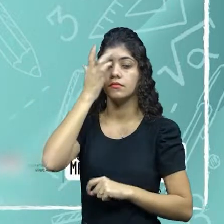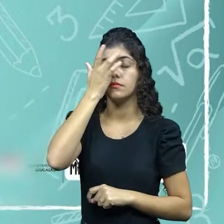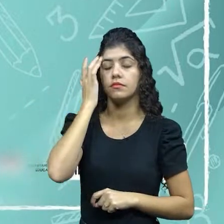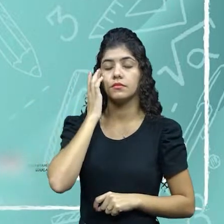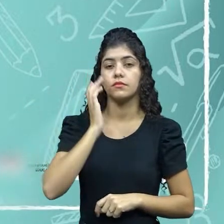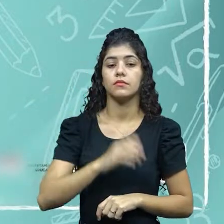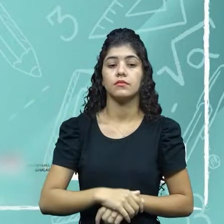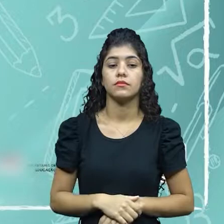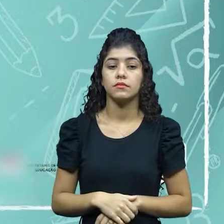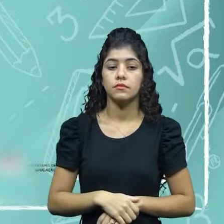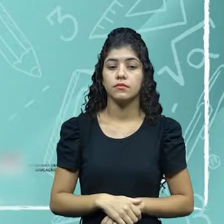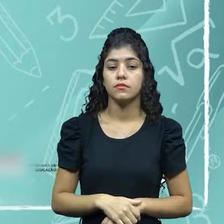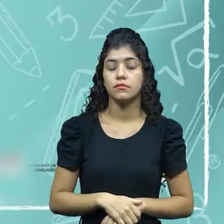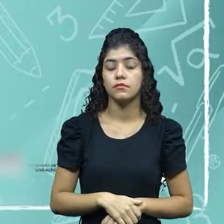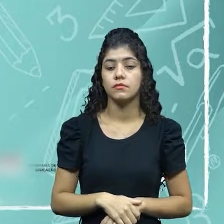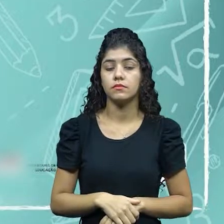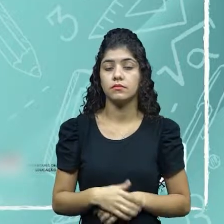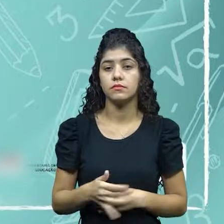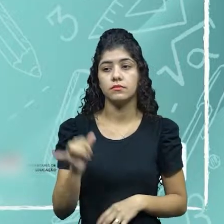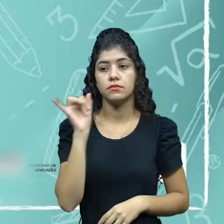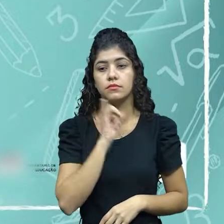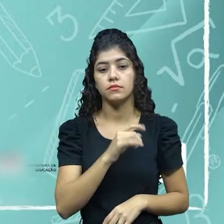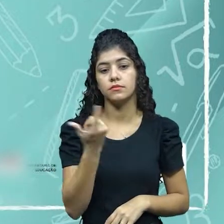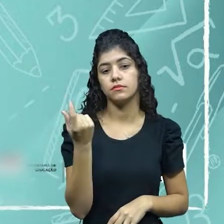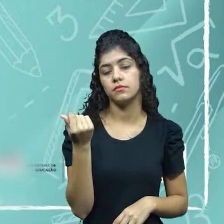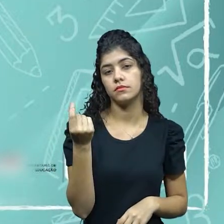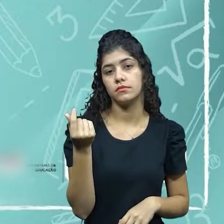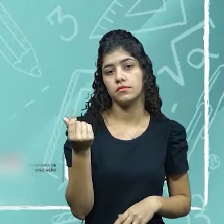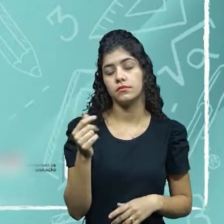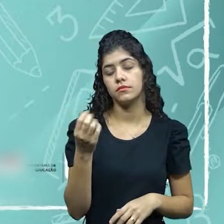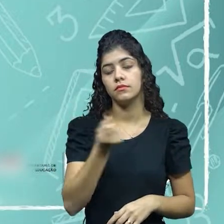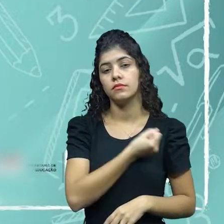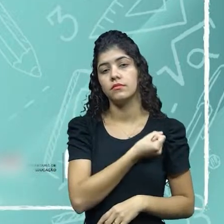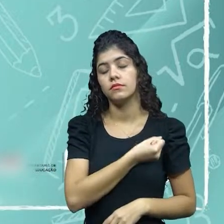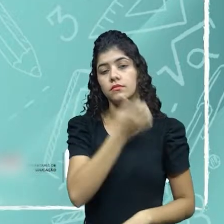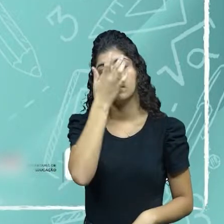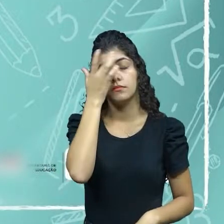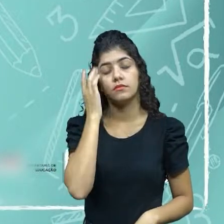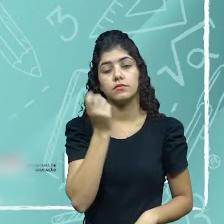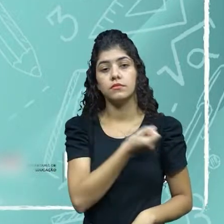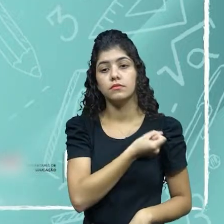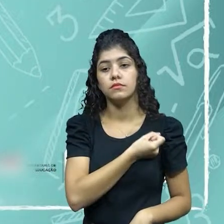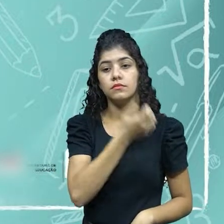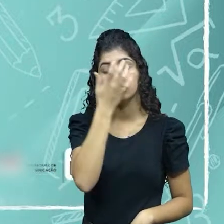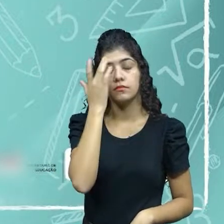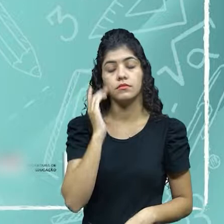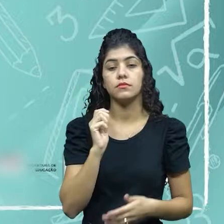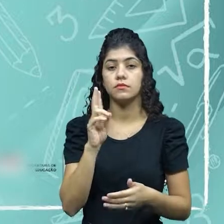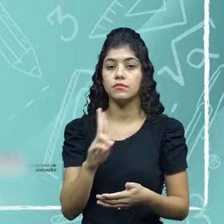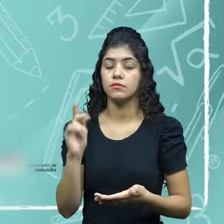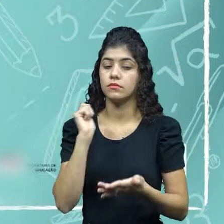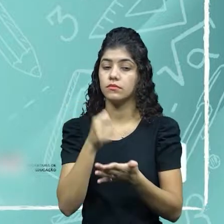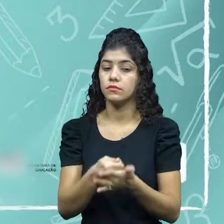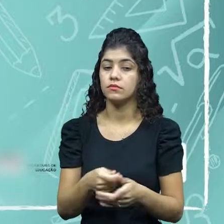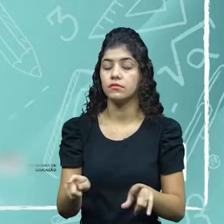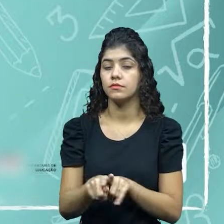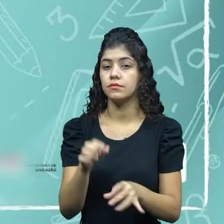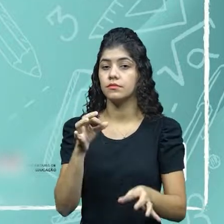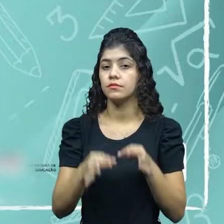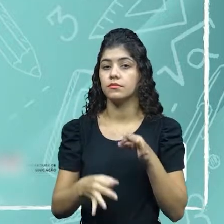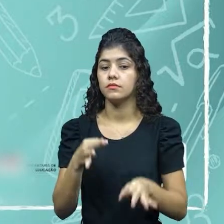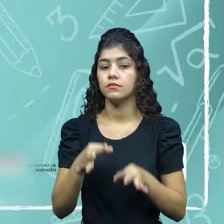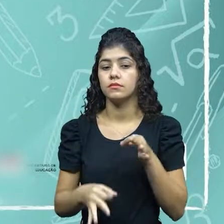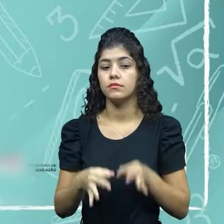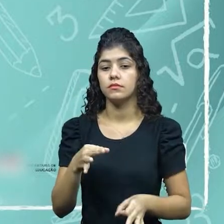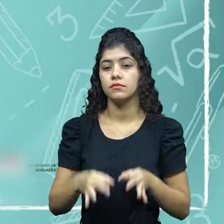bom? Por exemplo, questões financeiras, número de pessoas, número de clientes democráticos. Fatores políticos, se